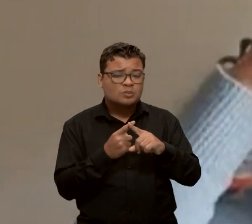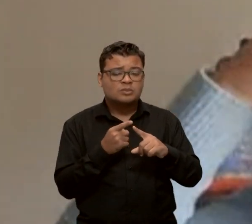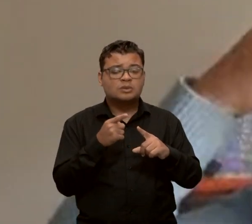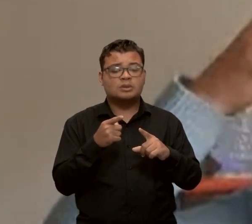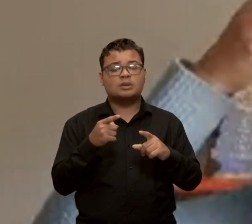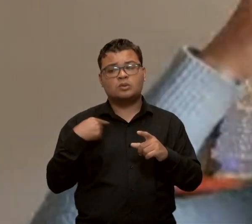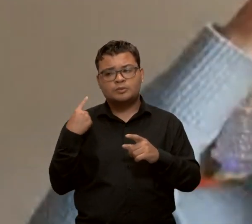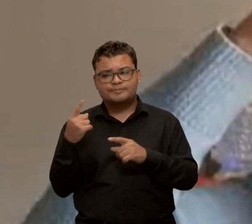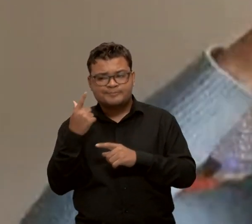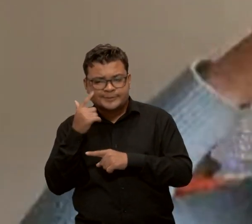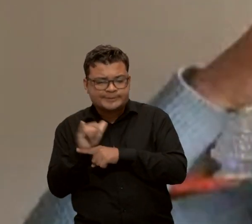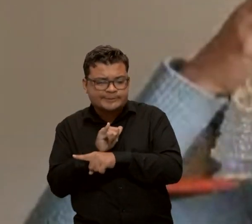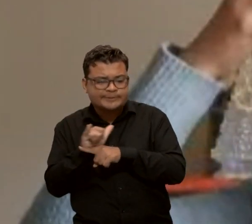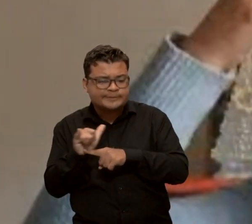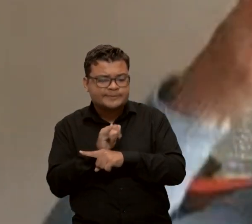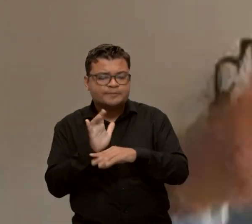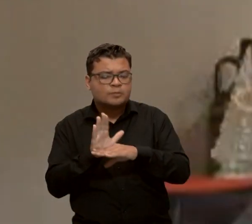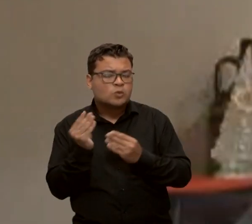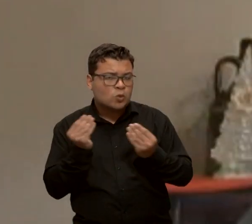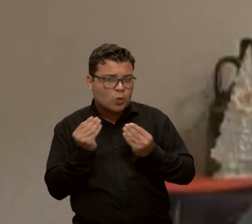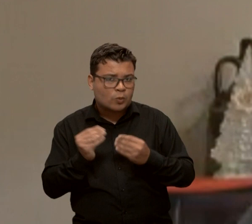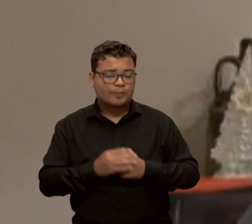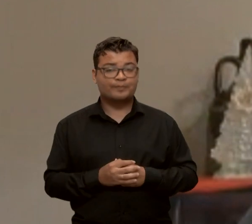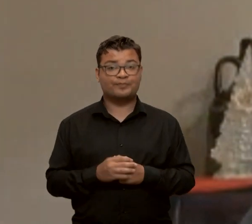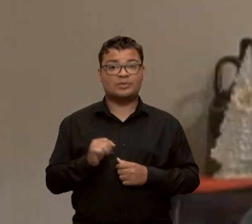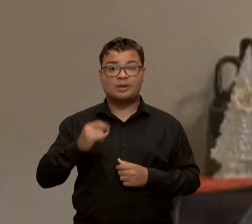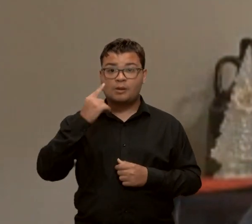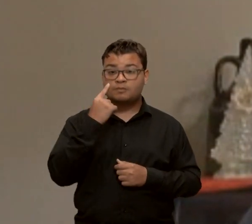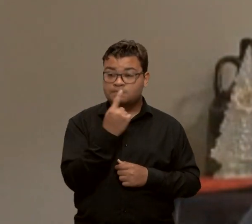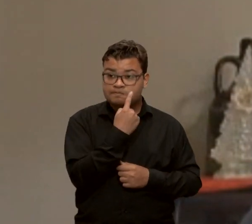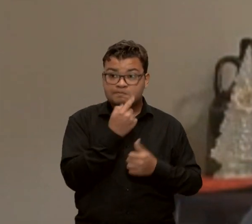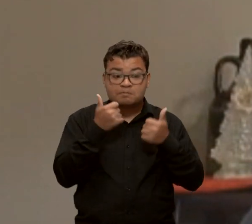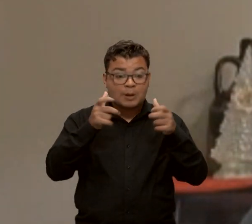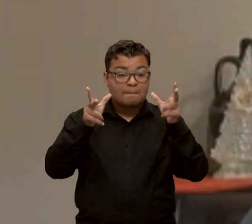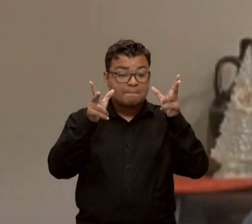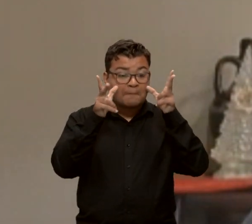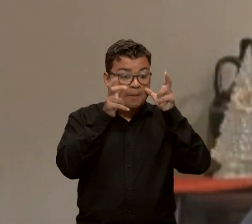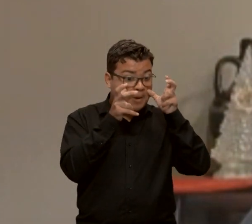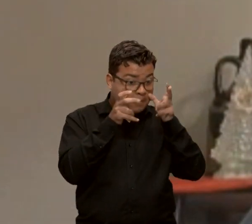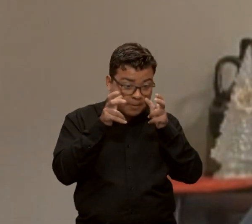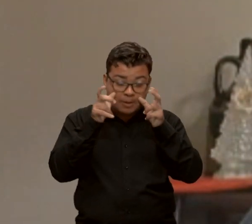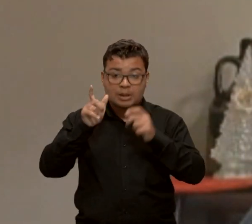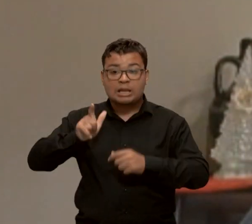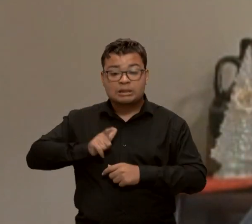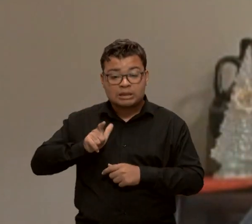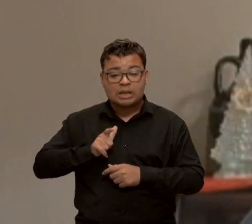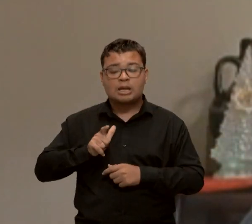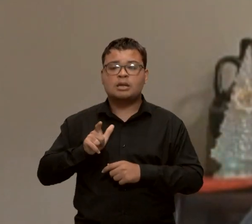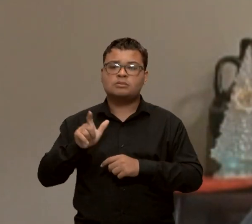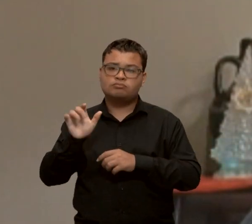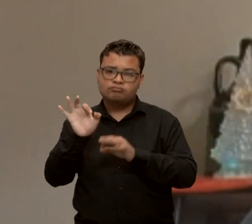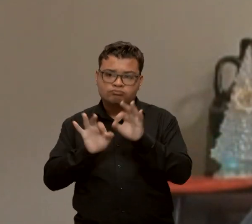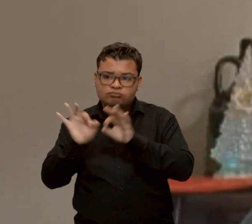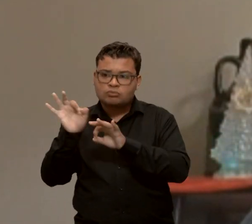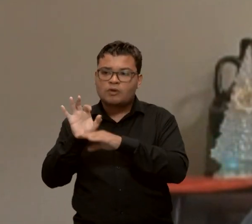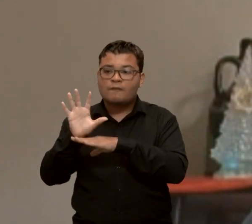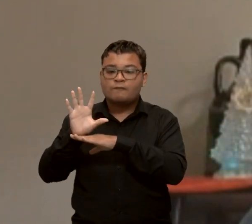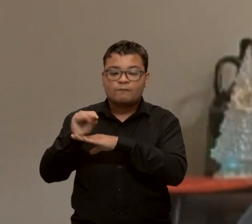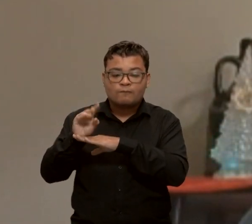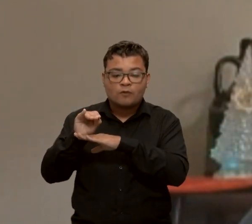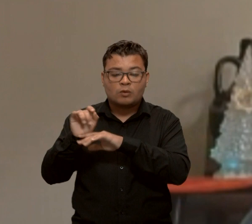visão um bom captador de estímulo, nós vamos utilizar as figuras. Vamos utilizar primeiro